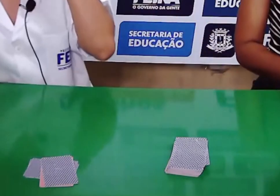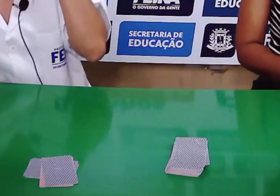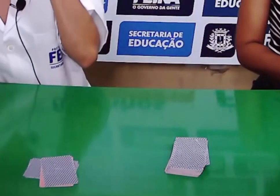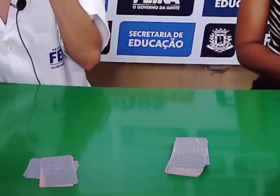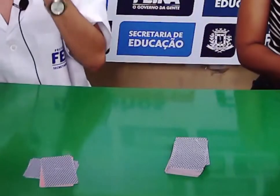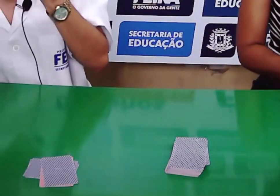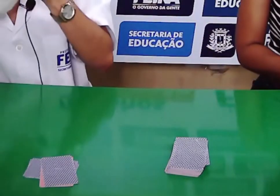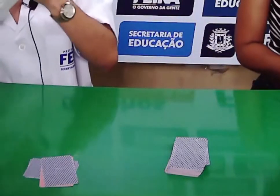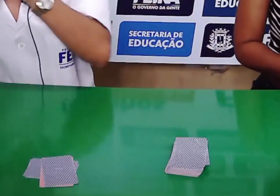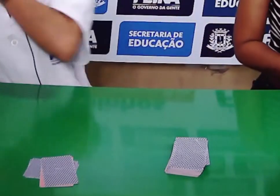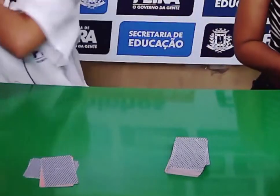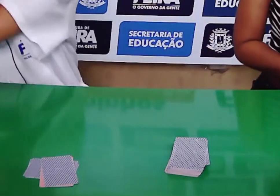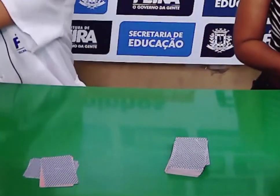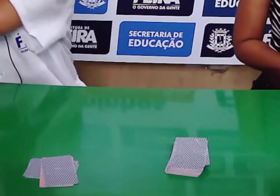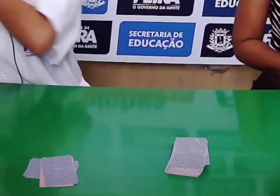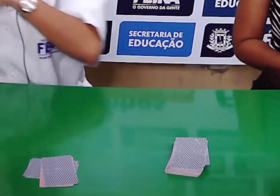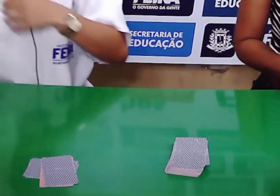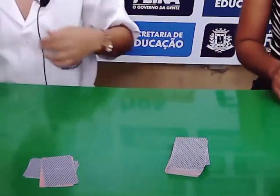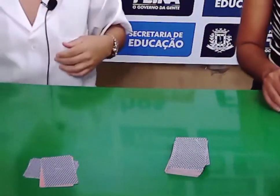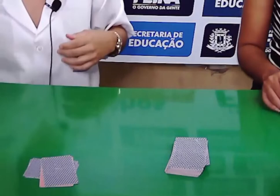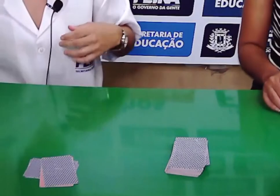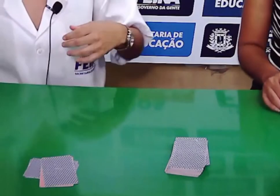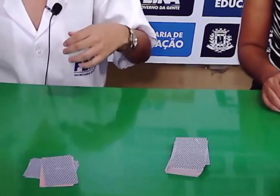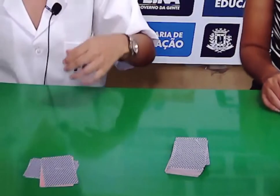par dela. Tá bom?